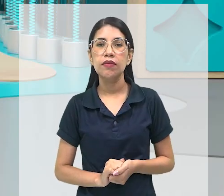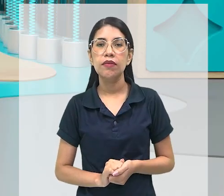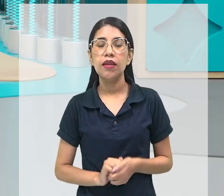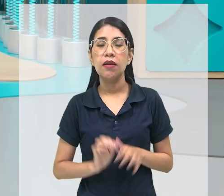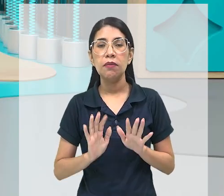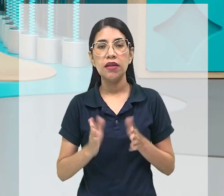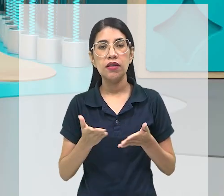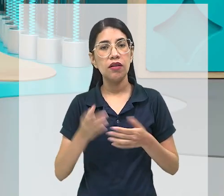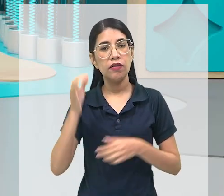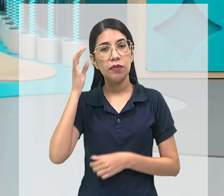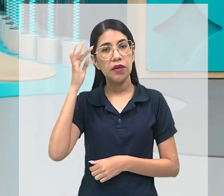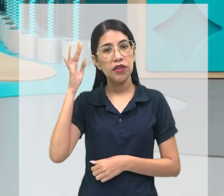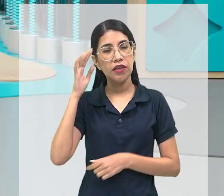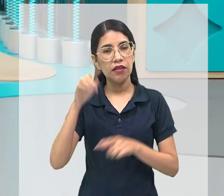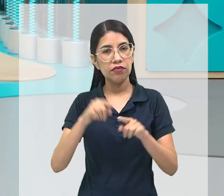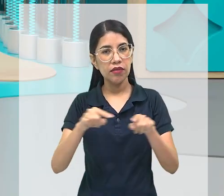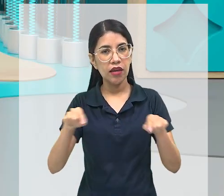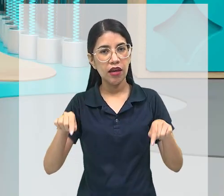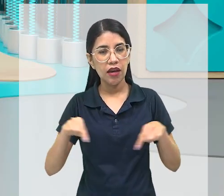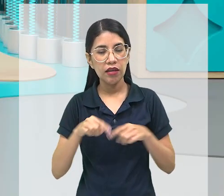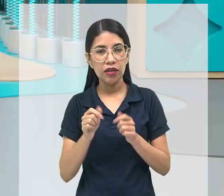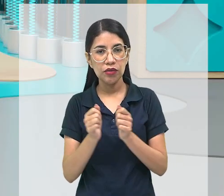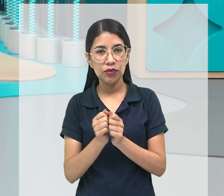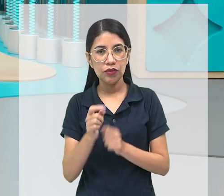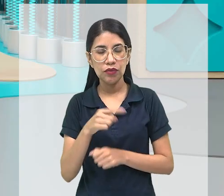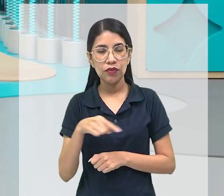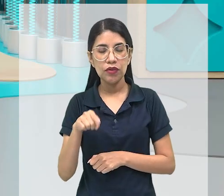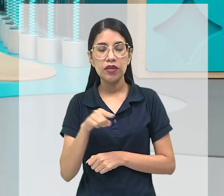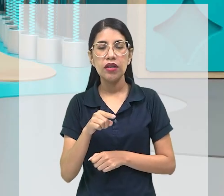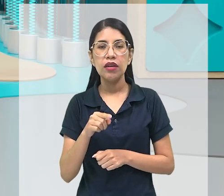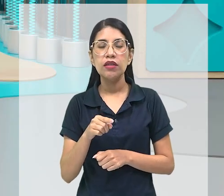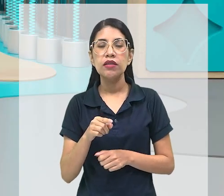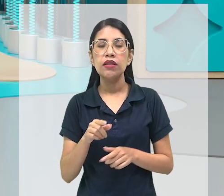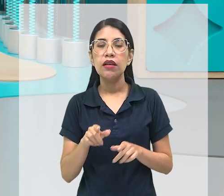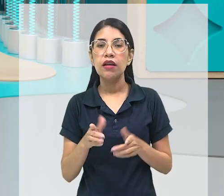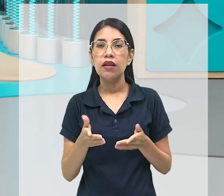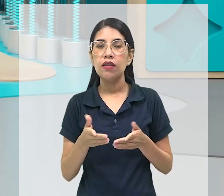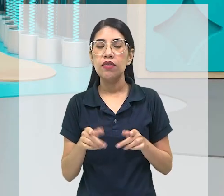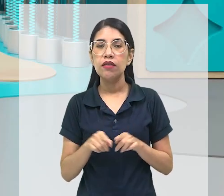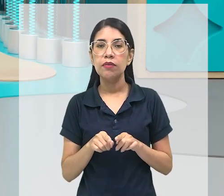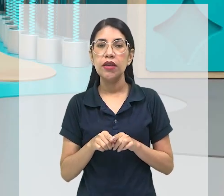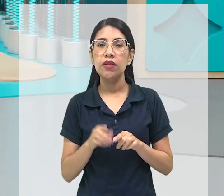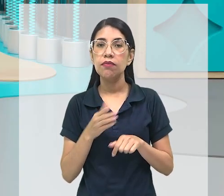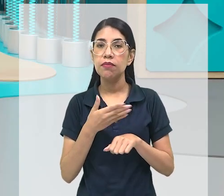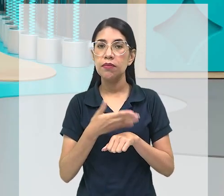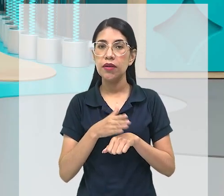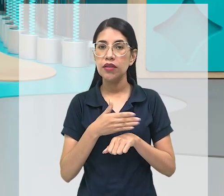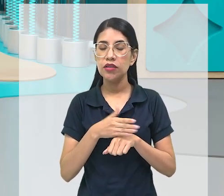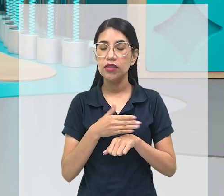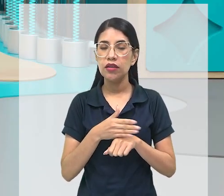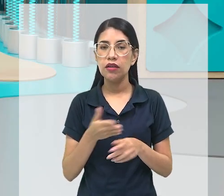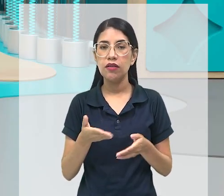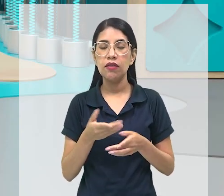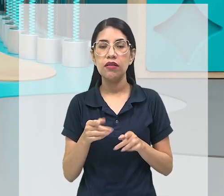vamos imaginar que a gente está na quadra, que eu estou aí junto com vocês na sala de aula, e aí comecem a fazer aí com os colegas de